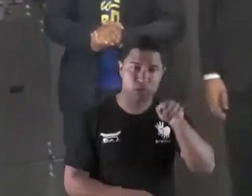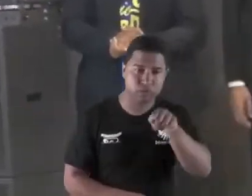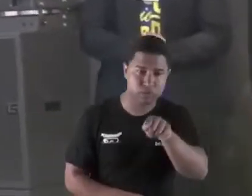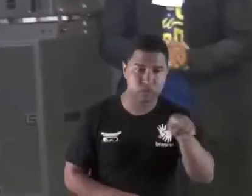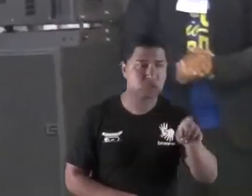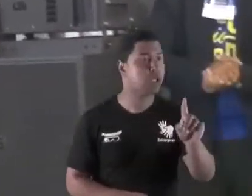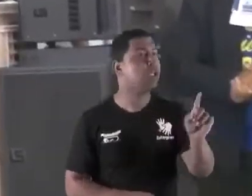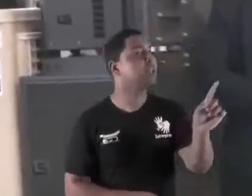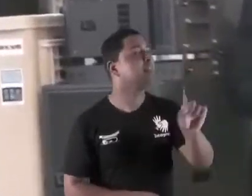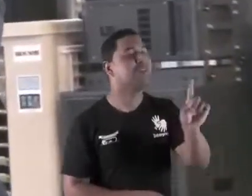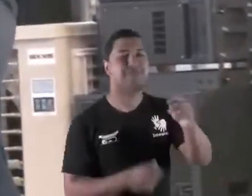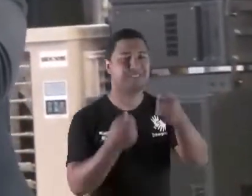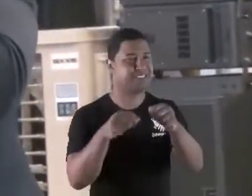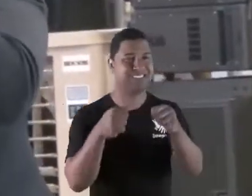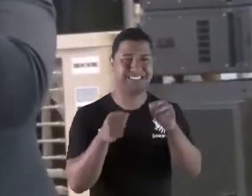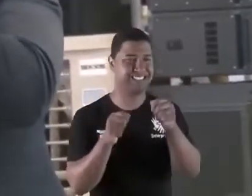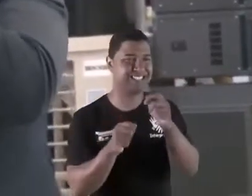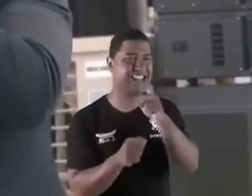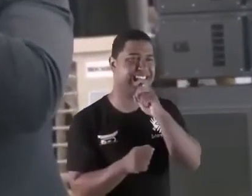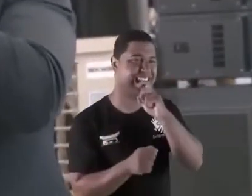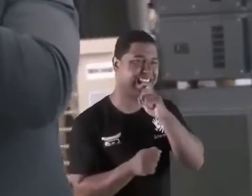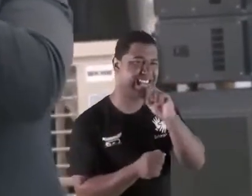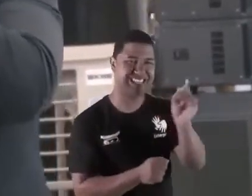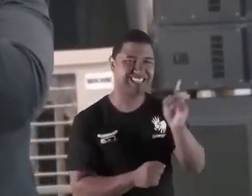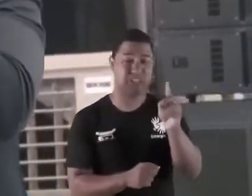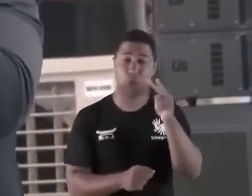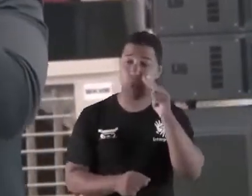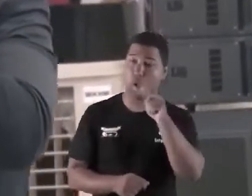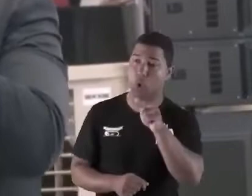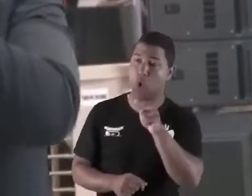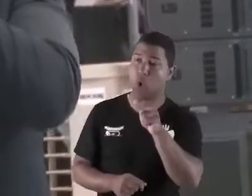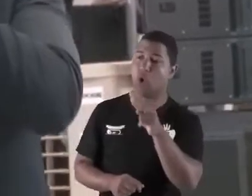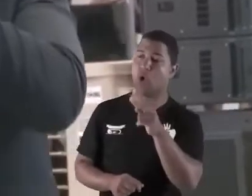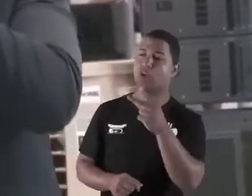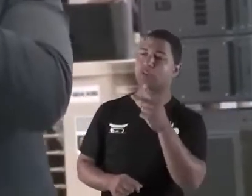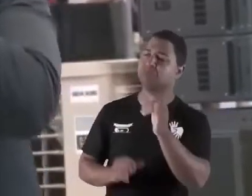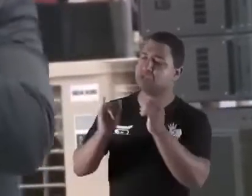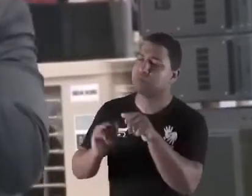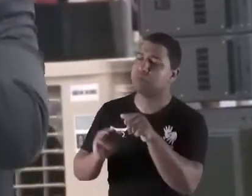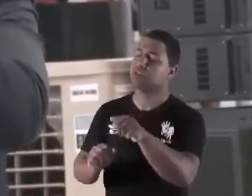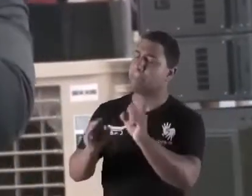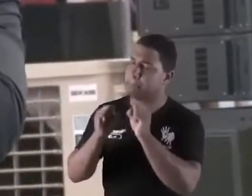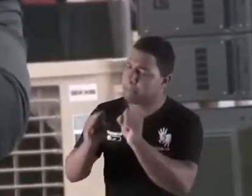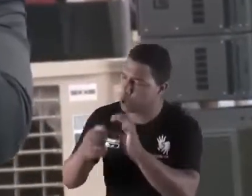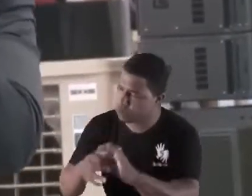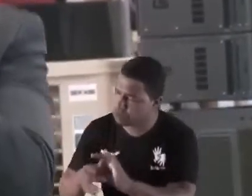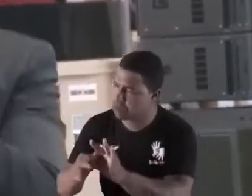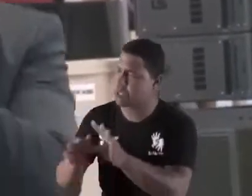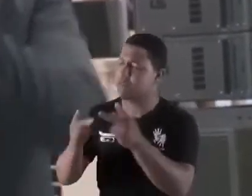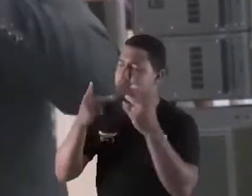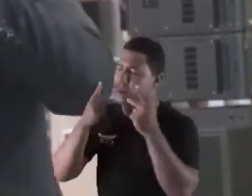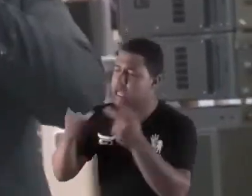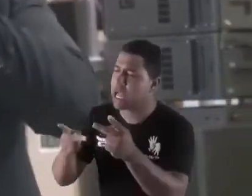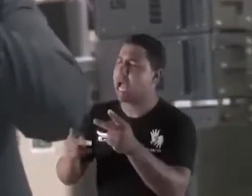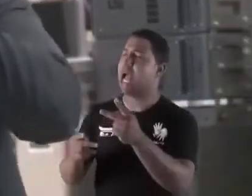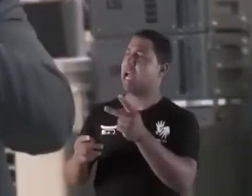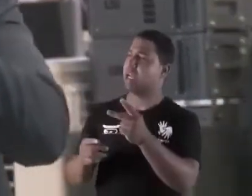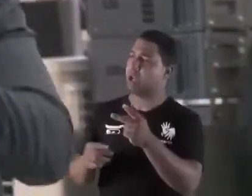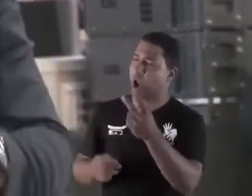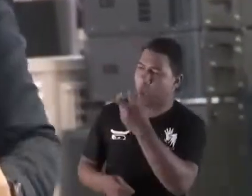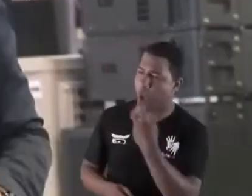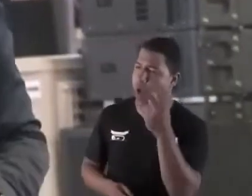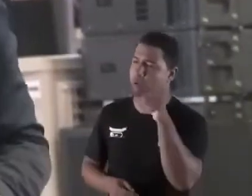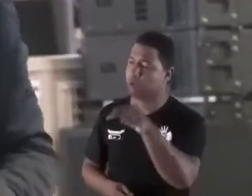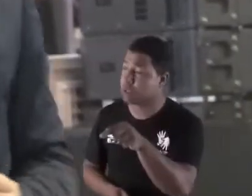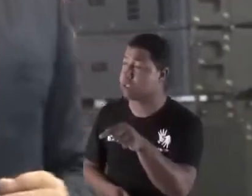tenha inveja dele. Olhe para ele e diga: prega você, canta você, ora você, dirige